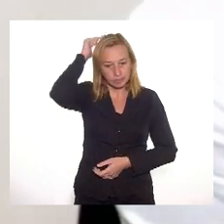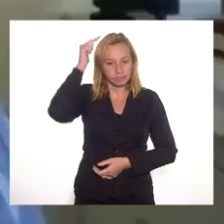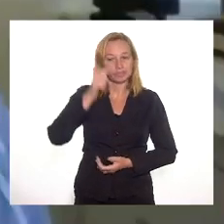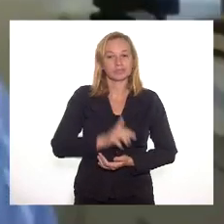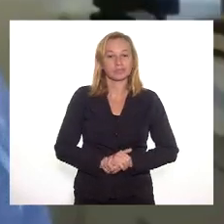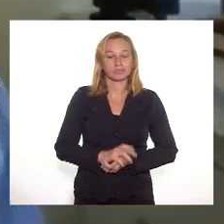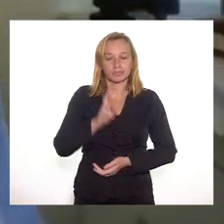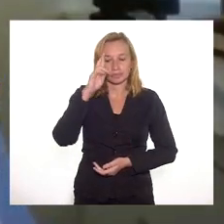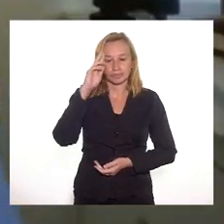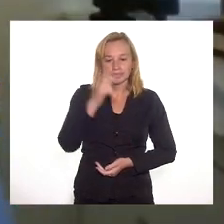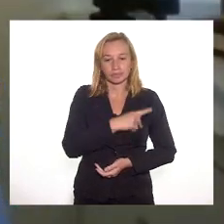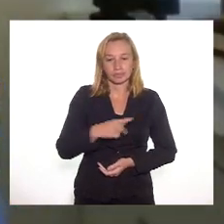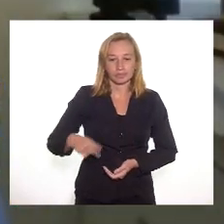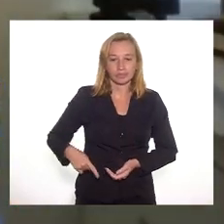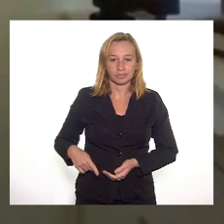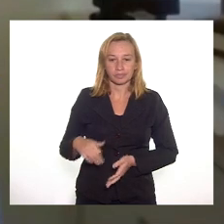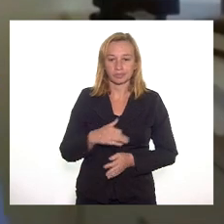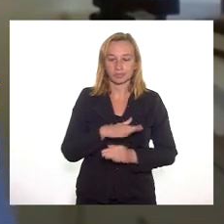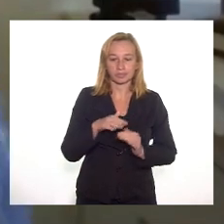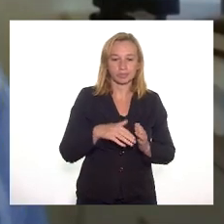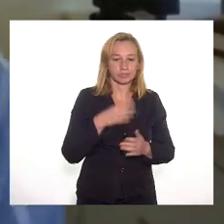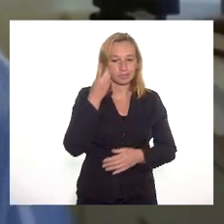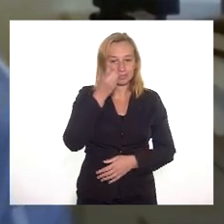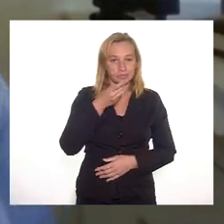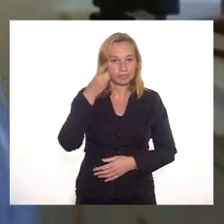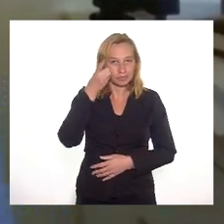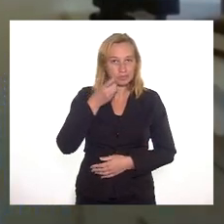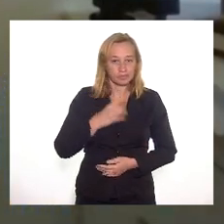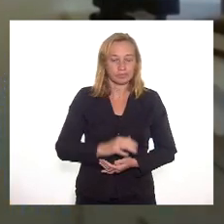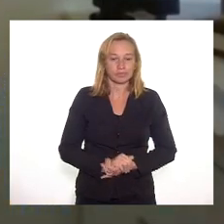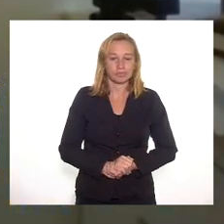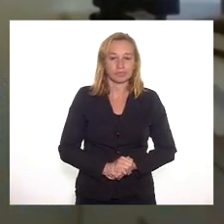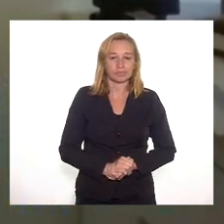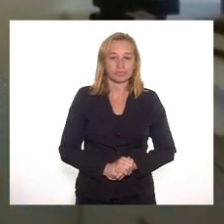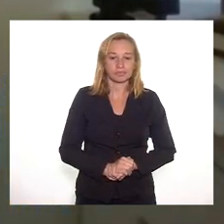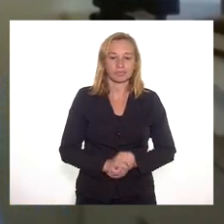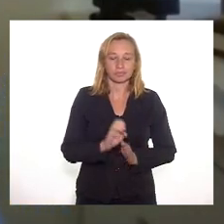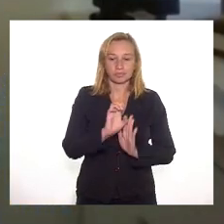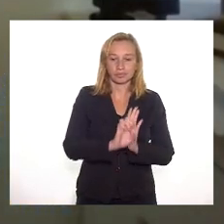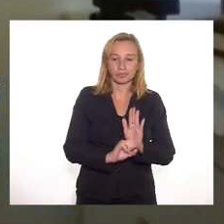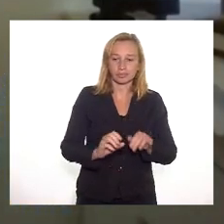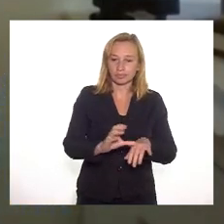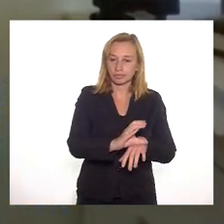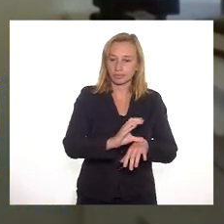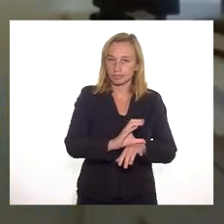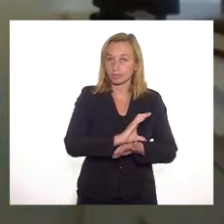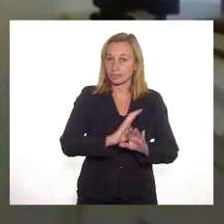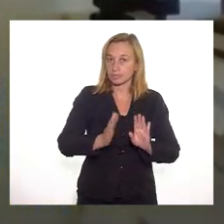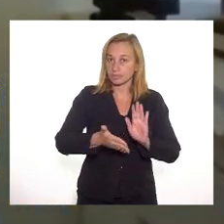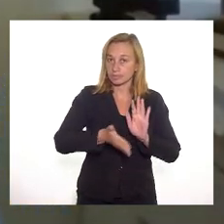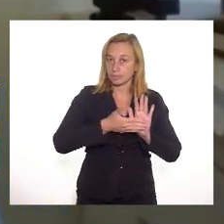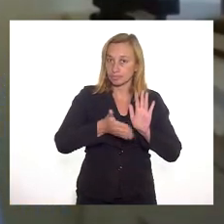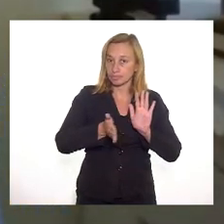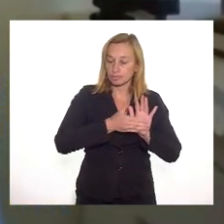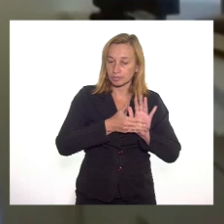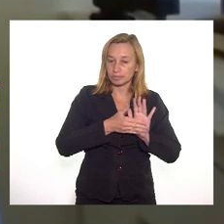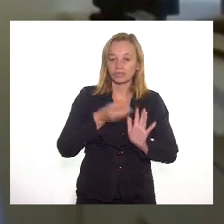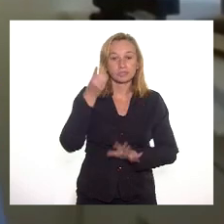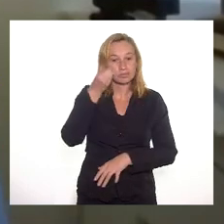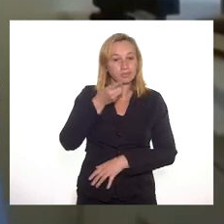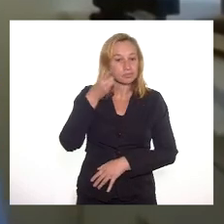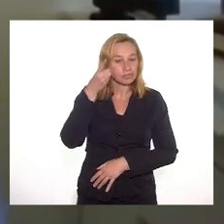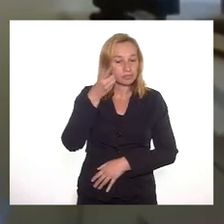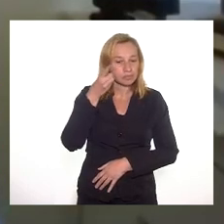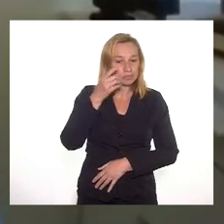Senhor presidente, senhoras e senhores deputados, a emenda constitucional proposta pelo